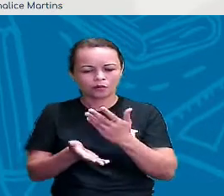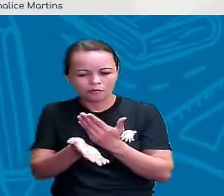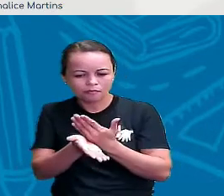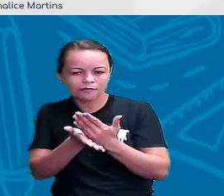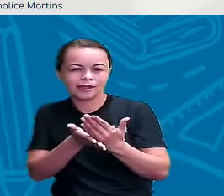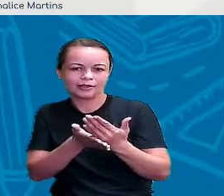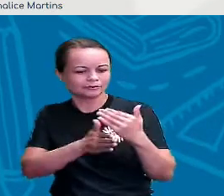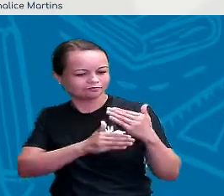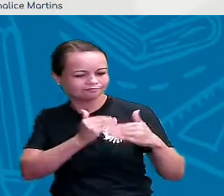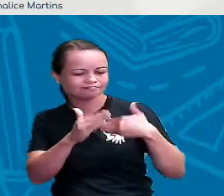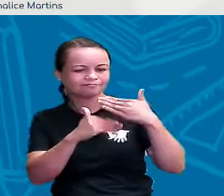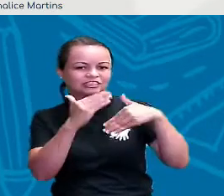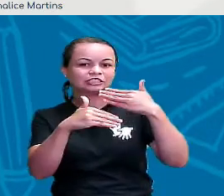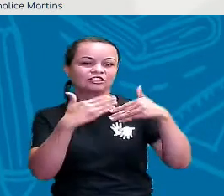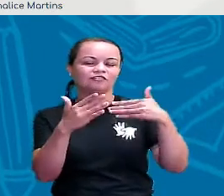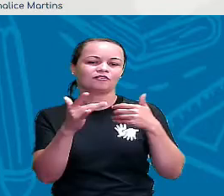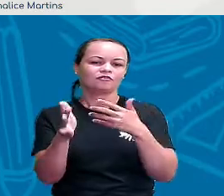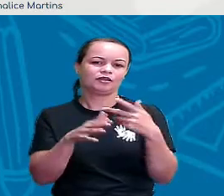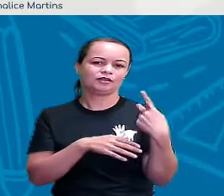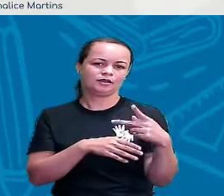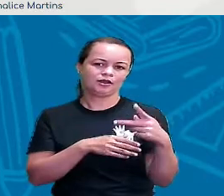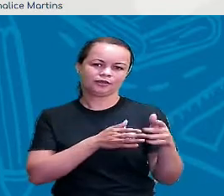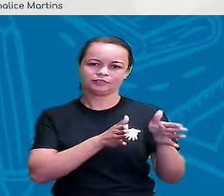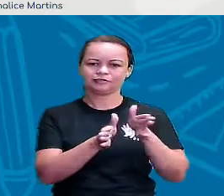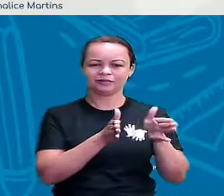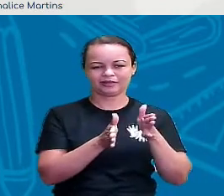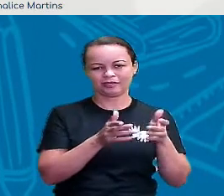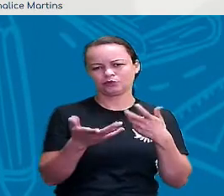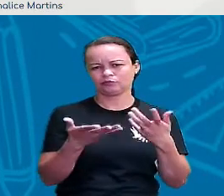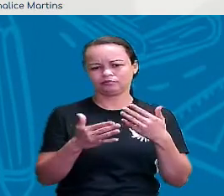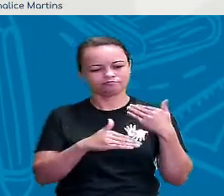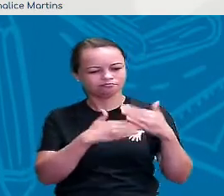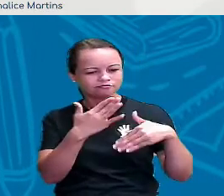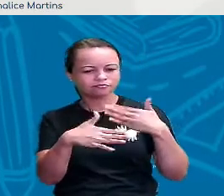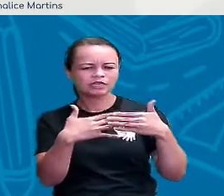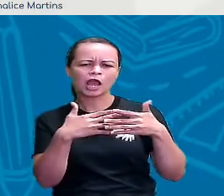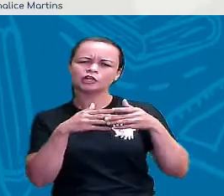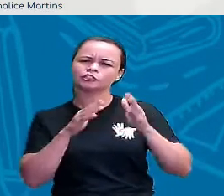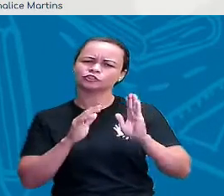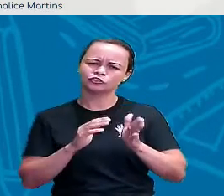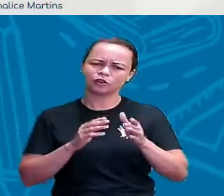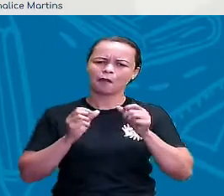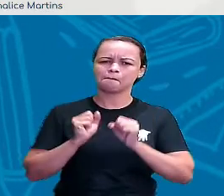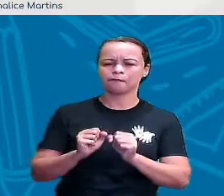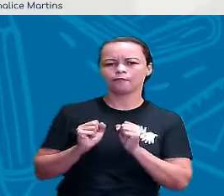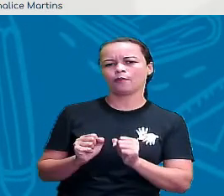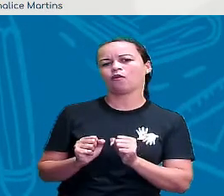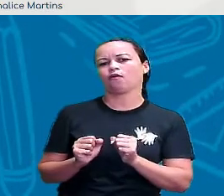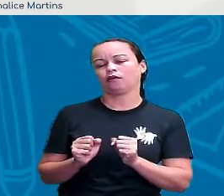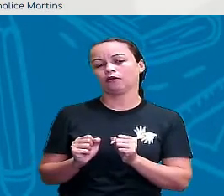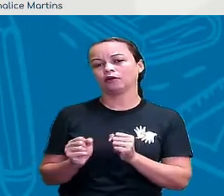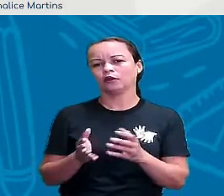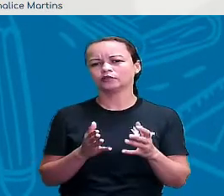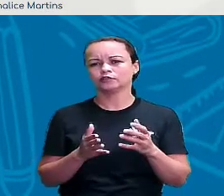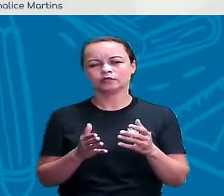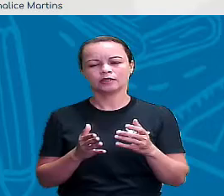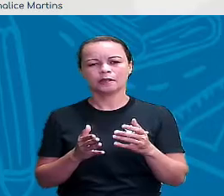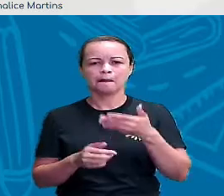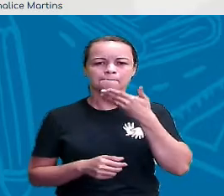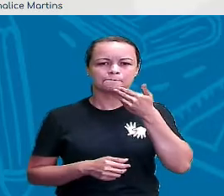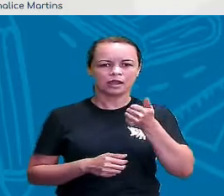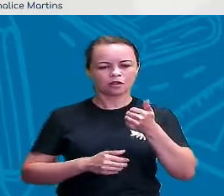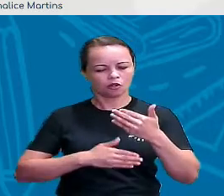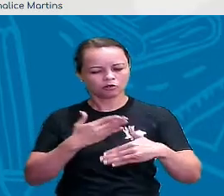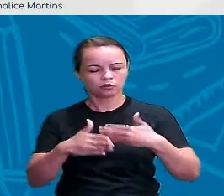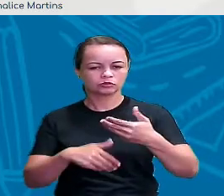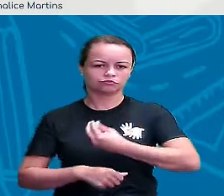passaram a se desenvolver, né? Nessa época elas estão mais desenvolvidas, ou seja, elas já podem dar melhores condições,